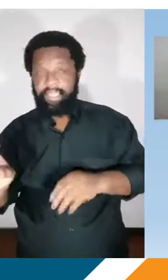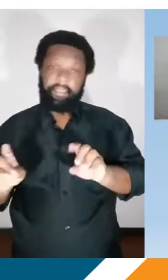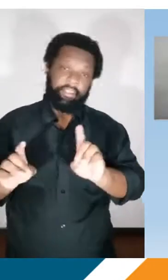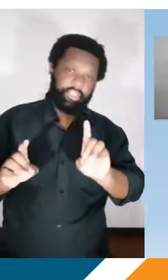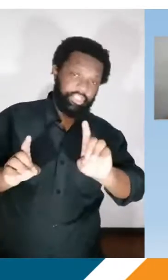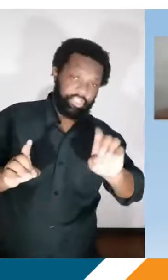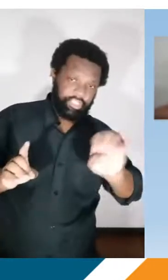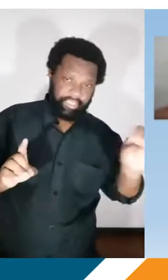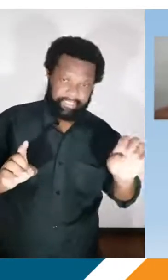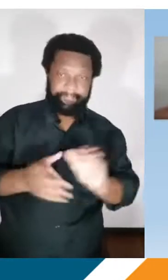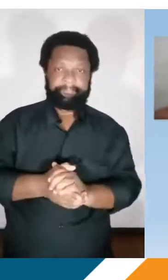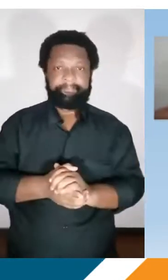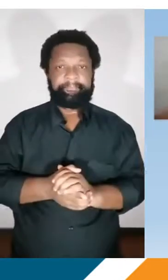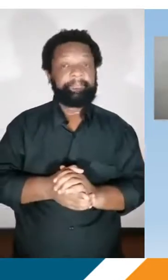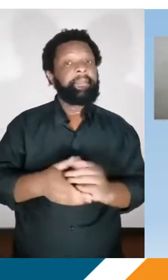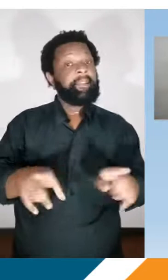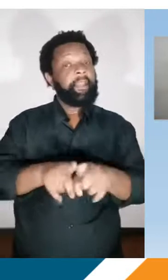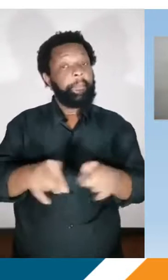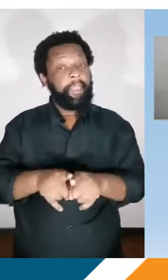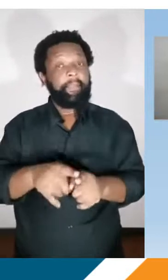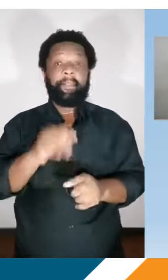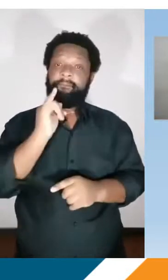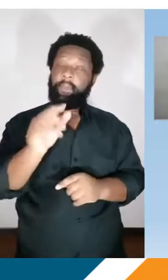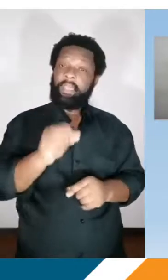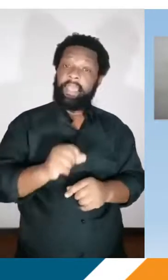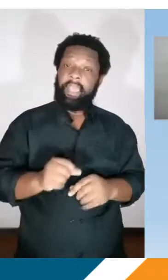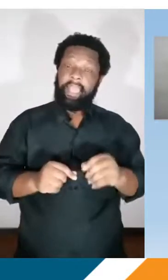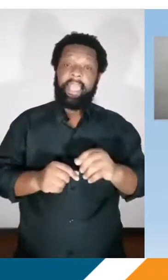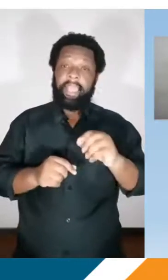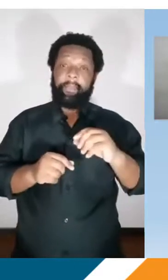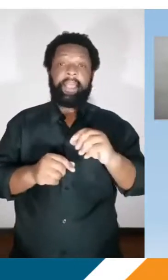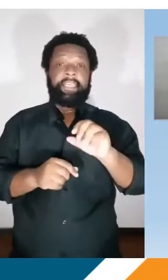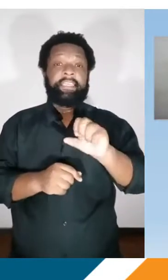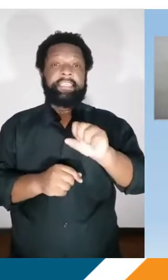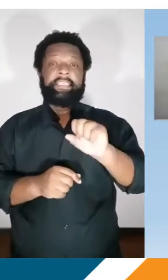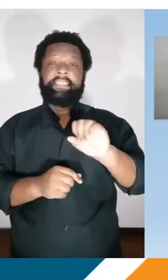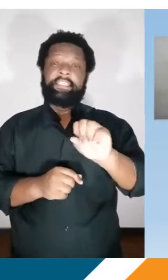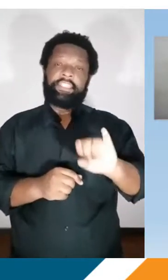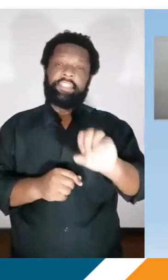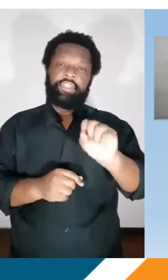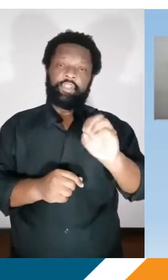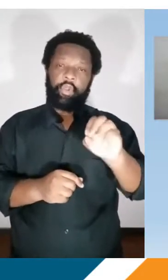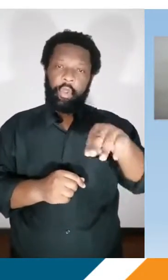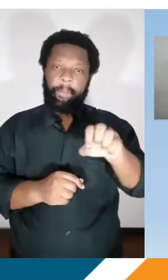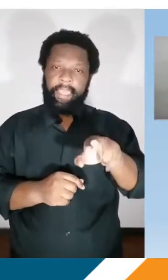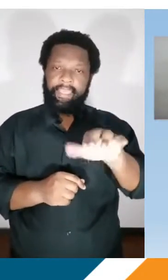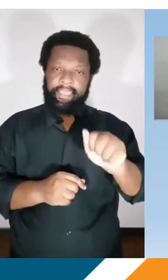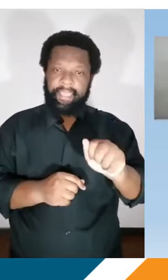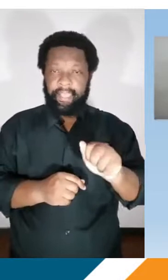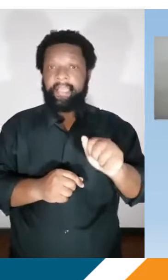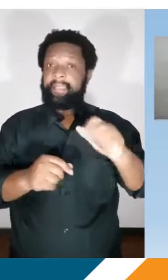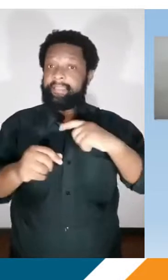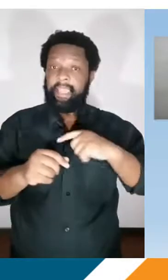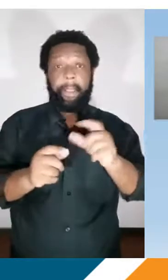direita. Se for para a esquerda, levógeno. E eu diria para vocês que a isomeria óptica, vamos dizer assim, uma